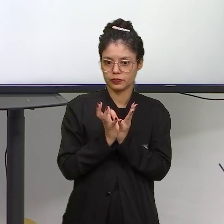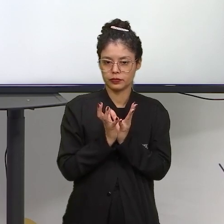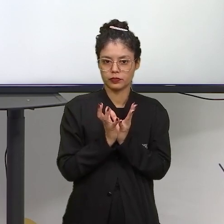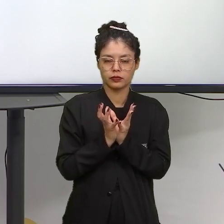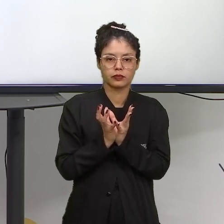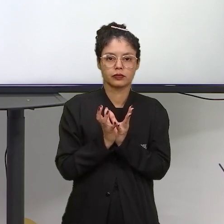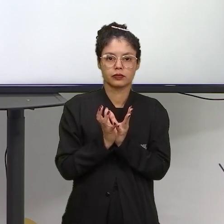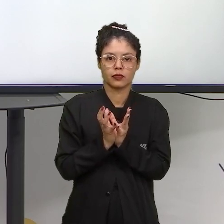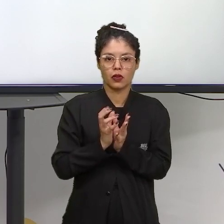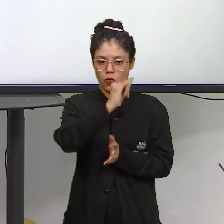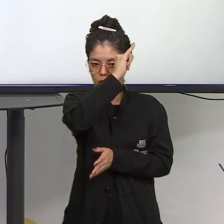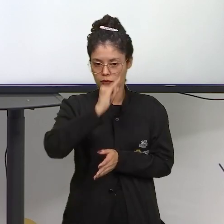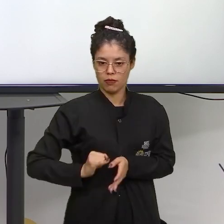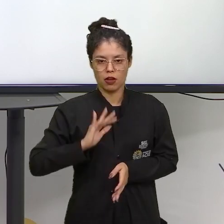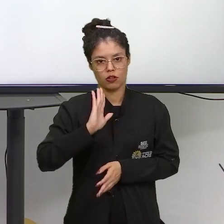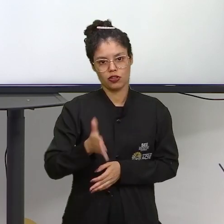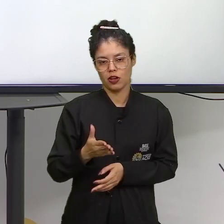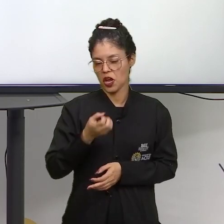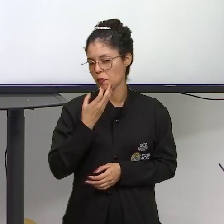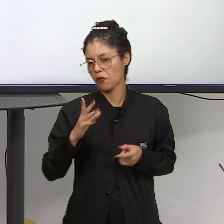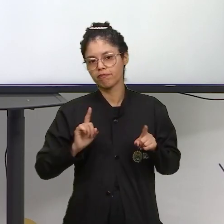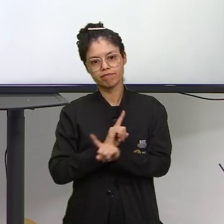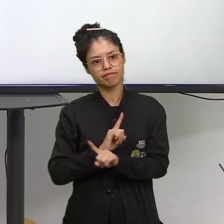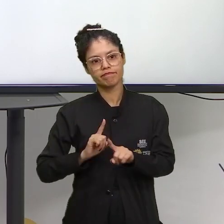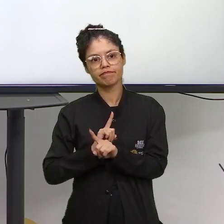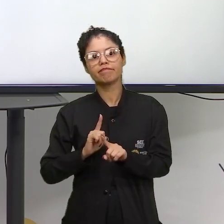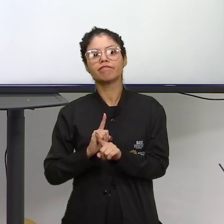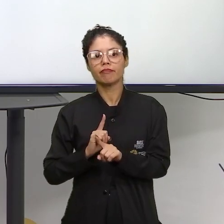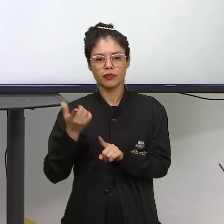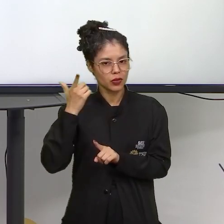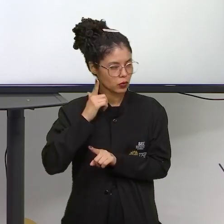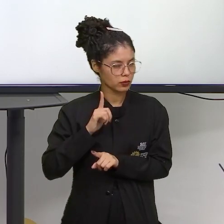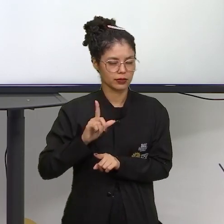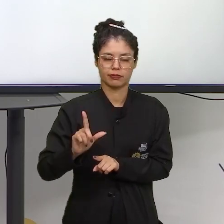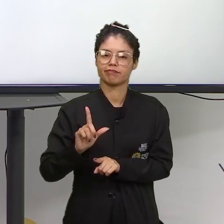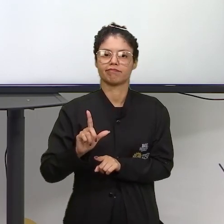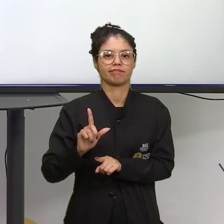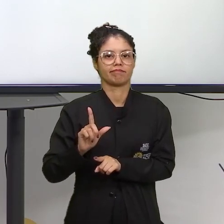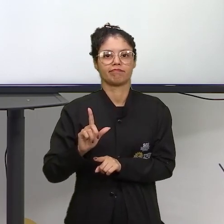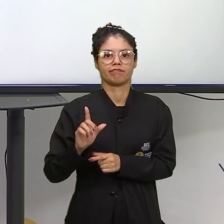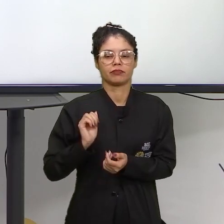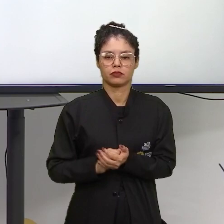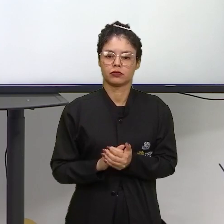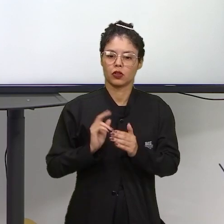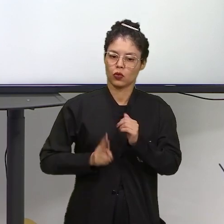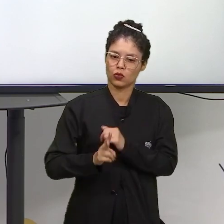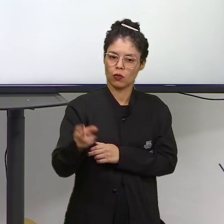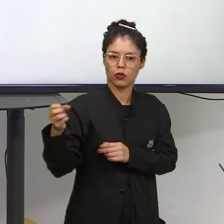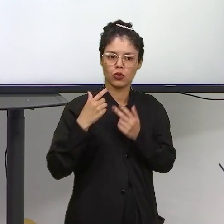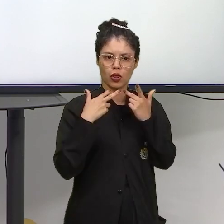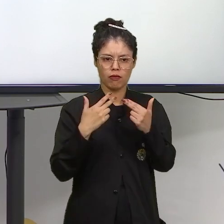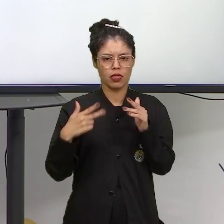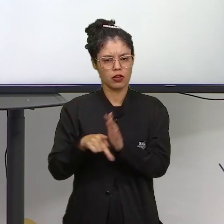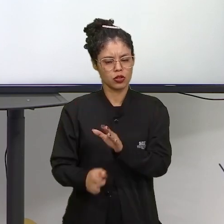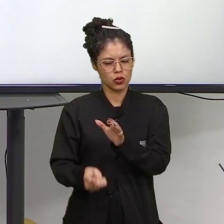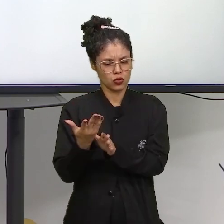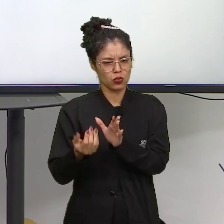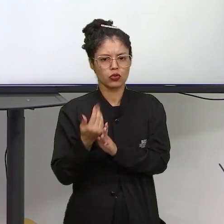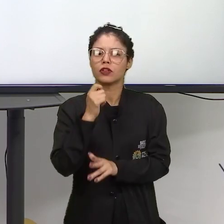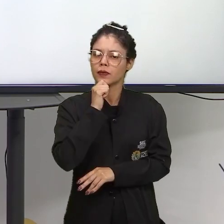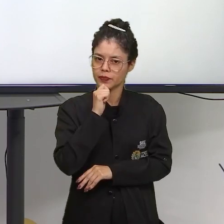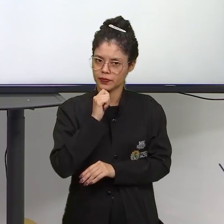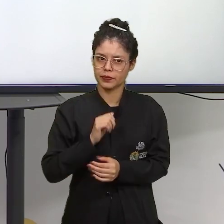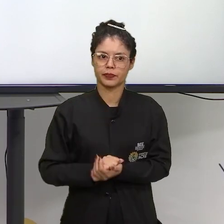o Império já não é mais o suficiente para conseguir abarcar essas novidades, esses inventos que